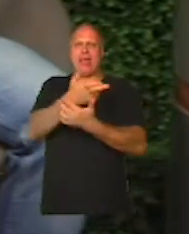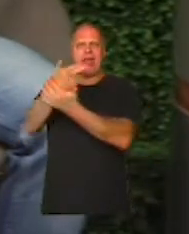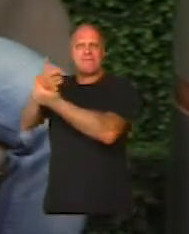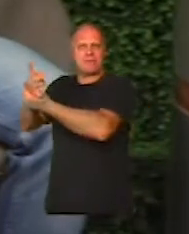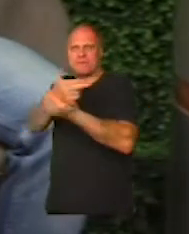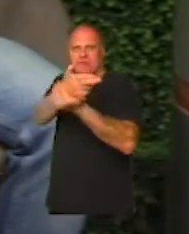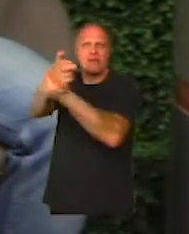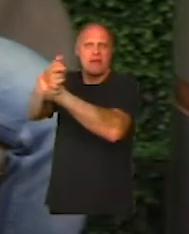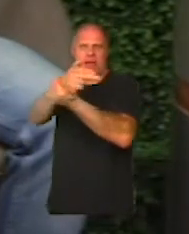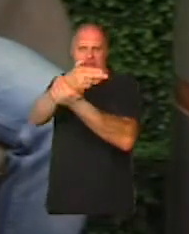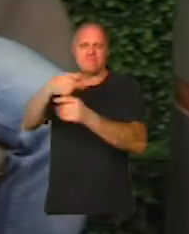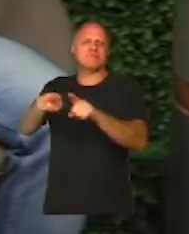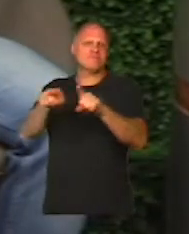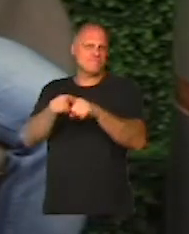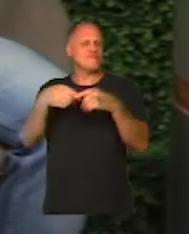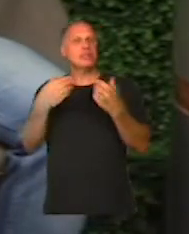armamentos, né? E